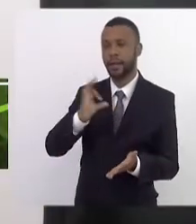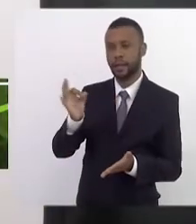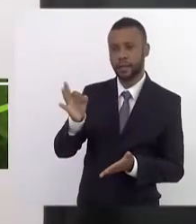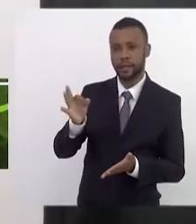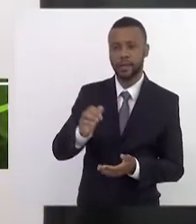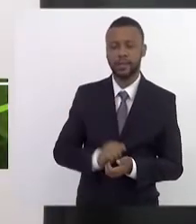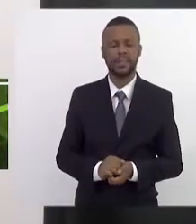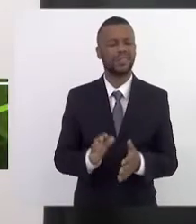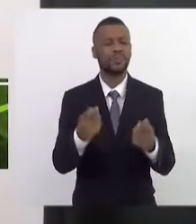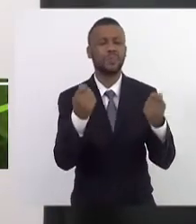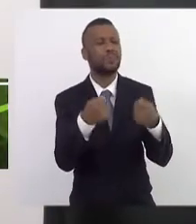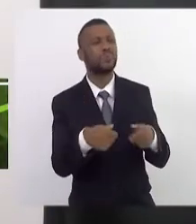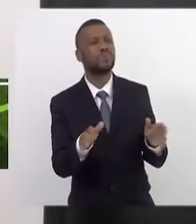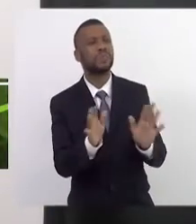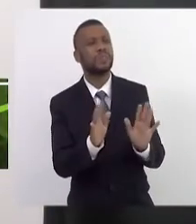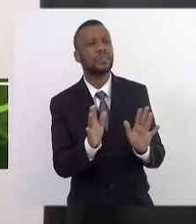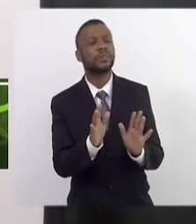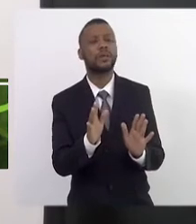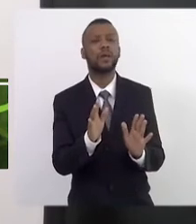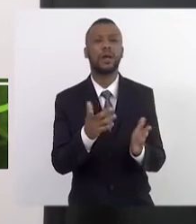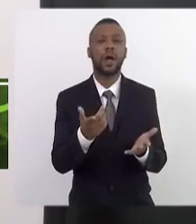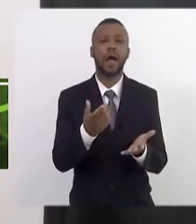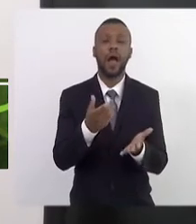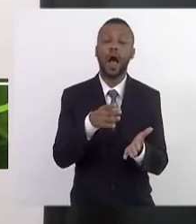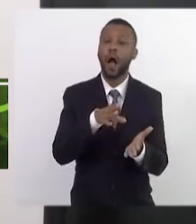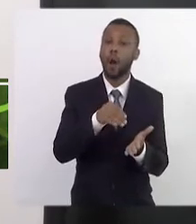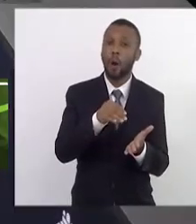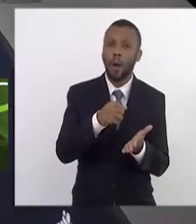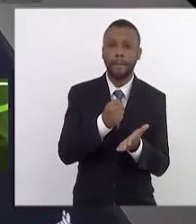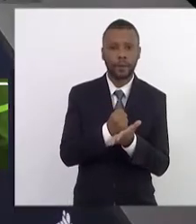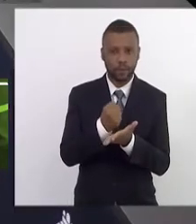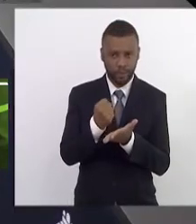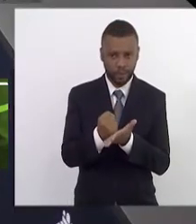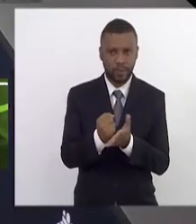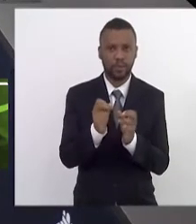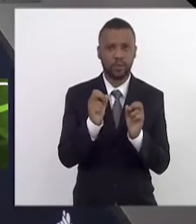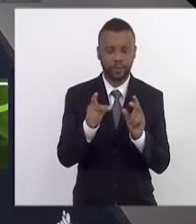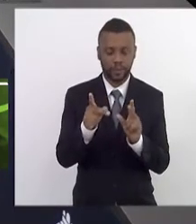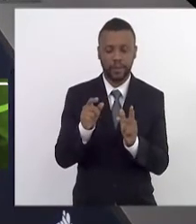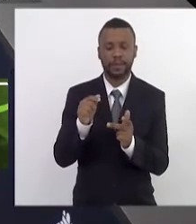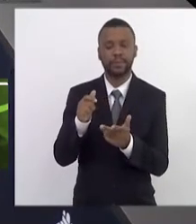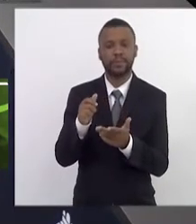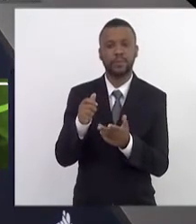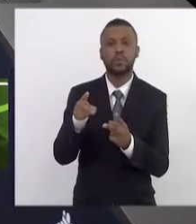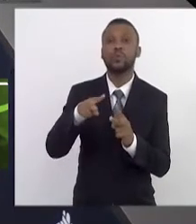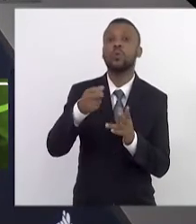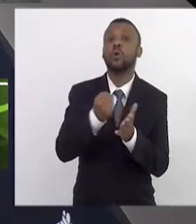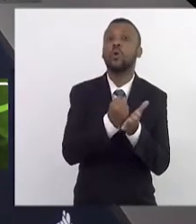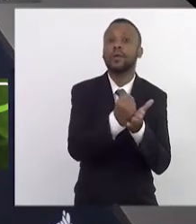Então não precisa. A cópia dos contratos, né? Dos dois contratos.